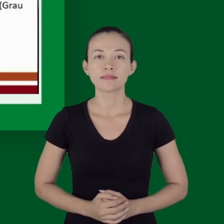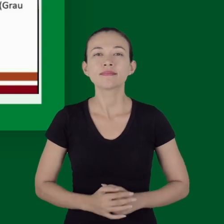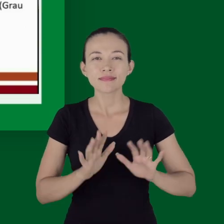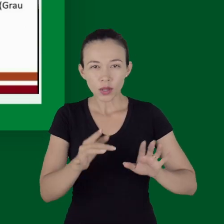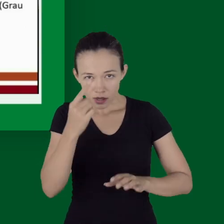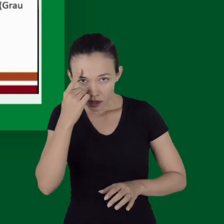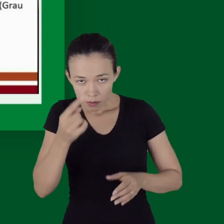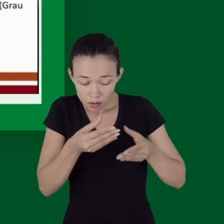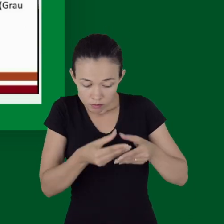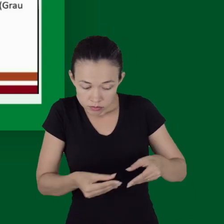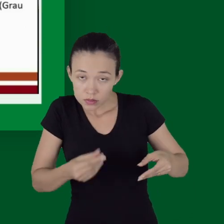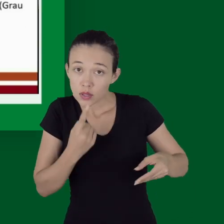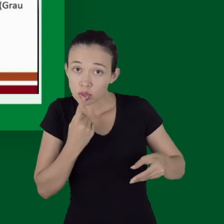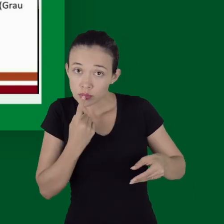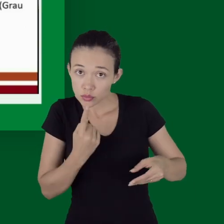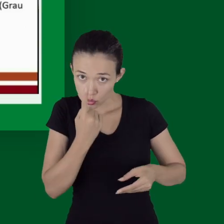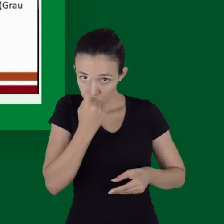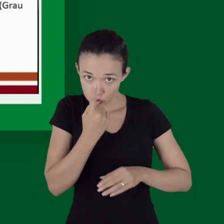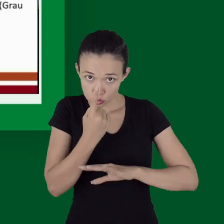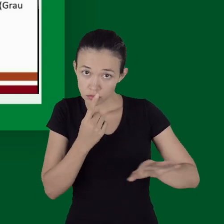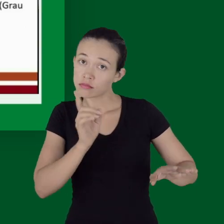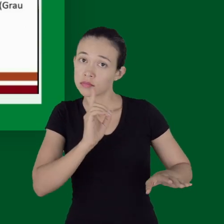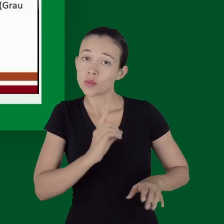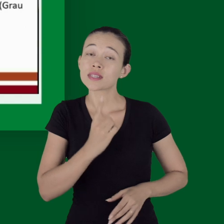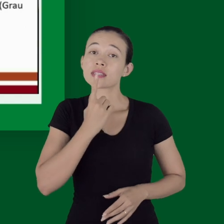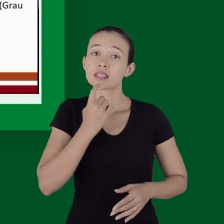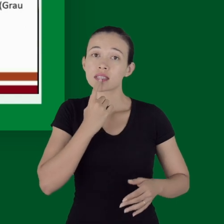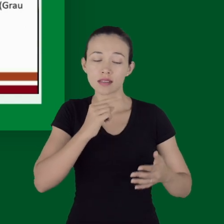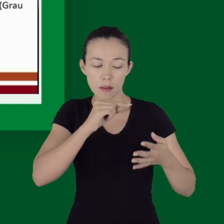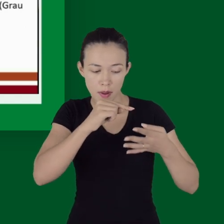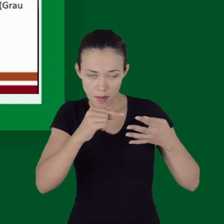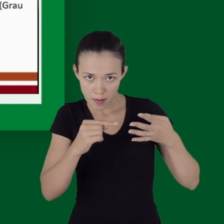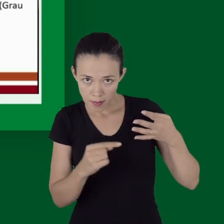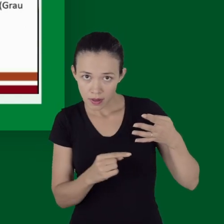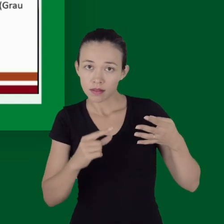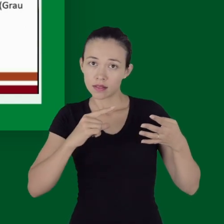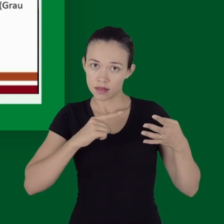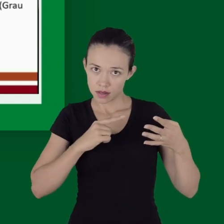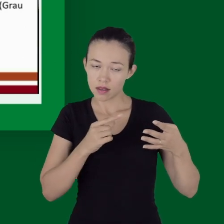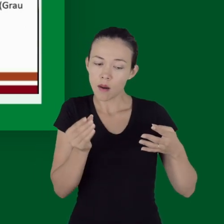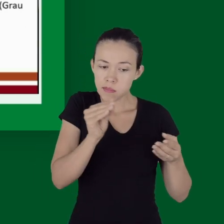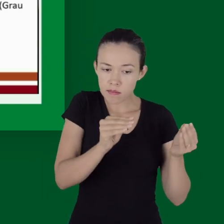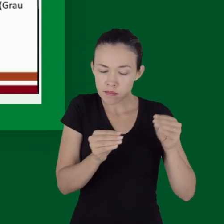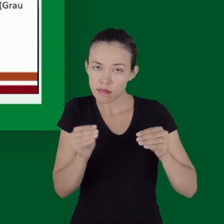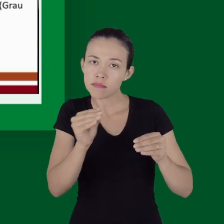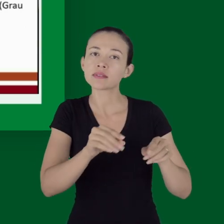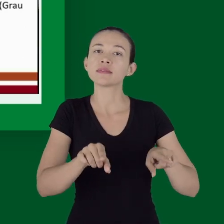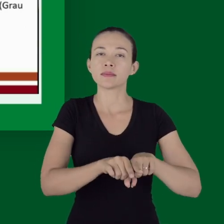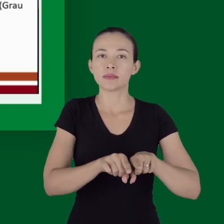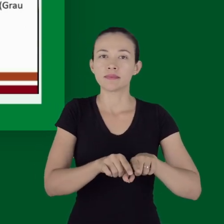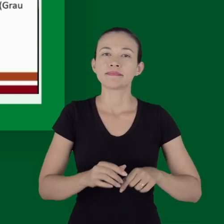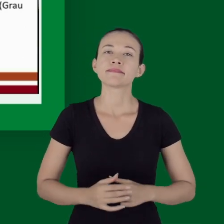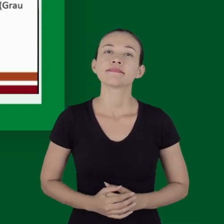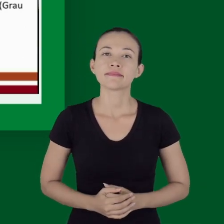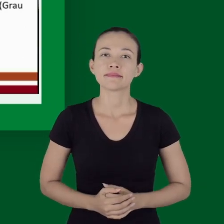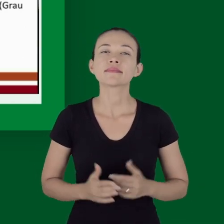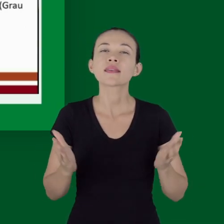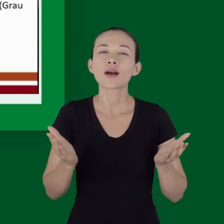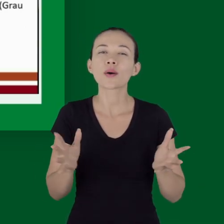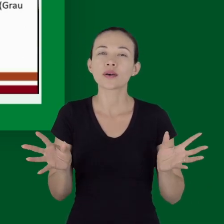eh existe essa necessidade de transfundir não somente concentrado de massa mas também os outros componentes ali do